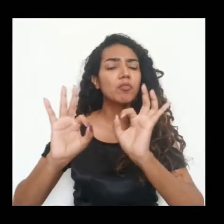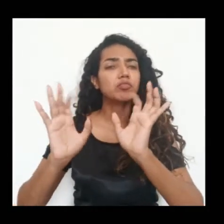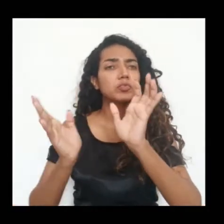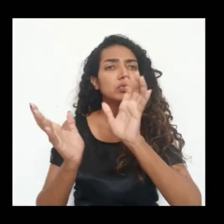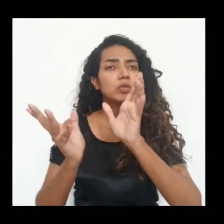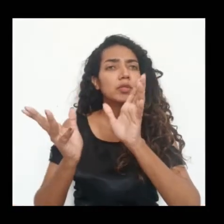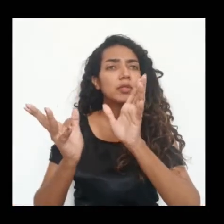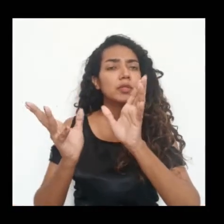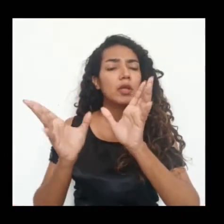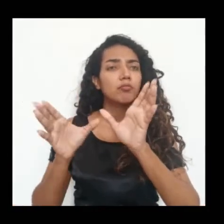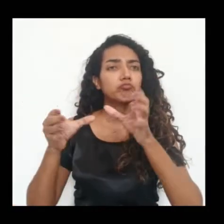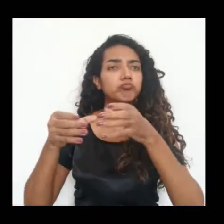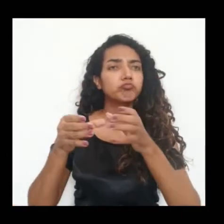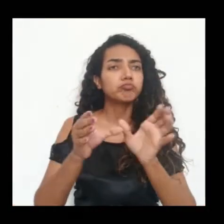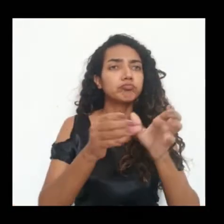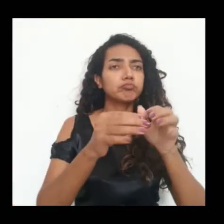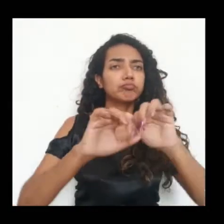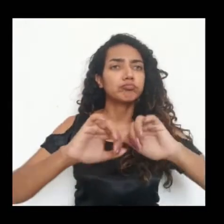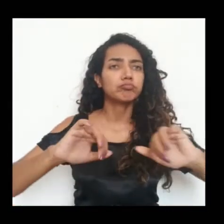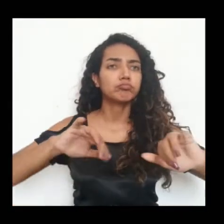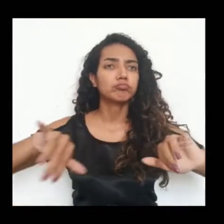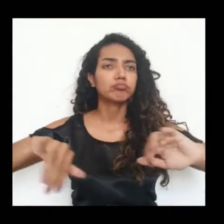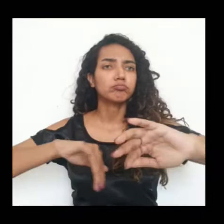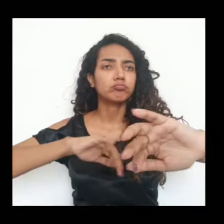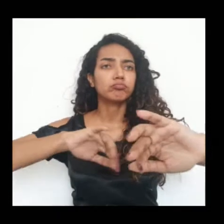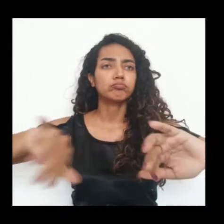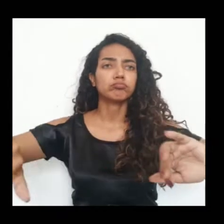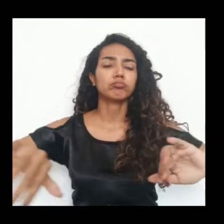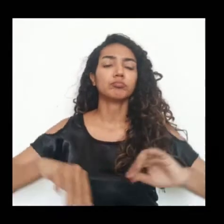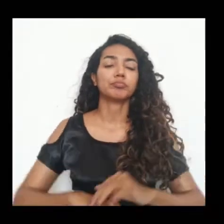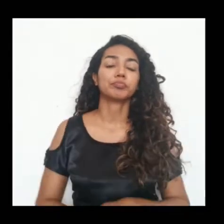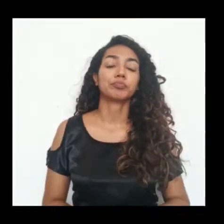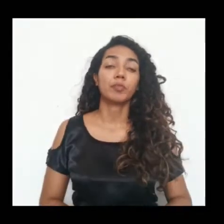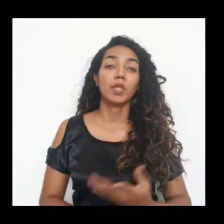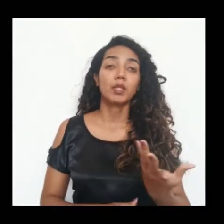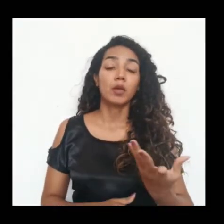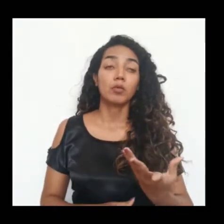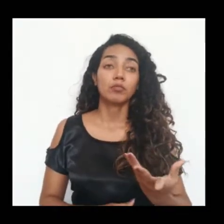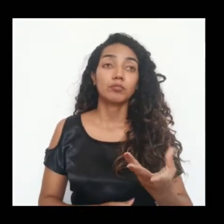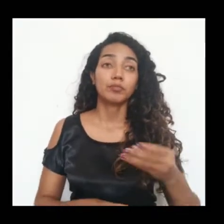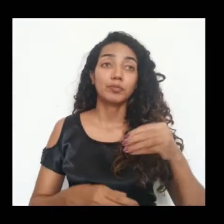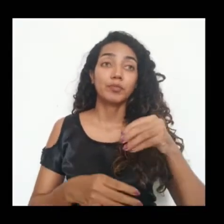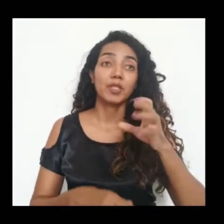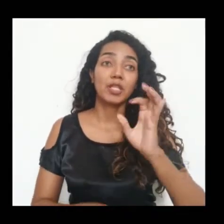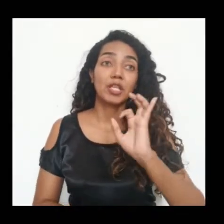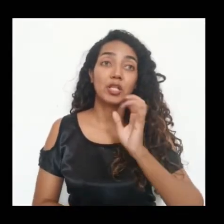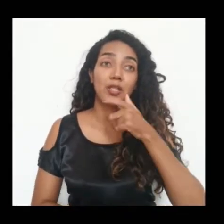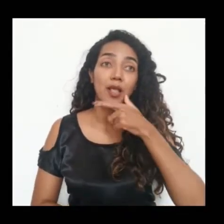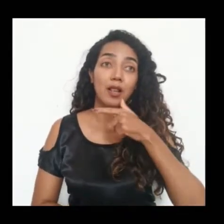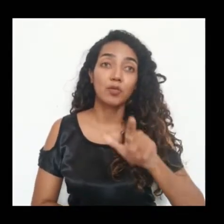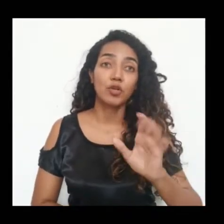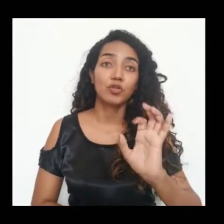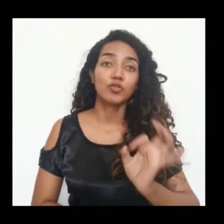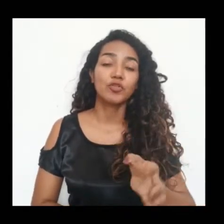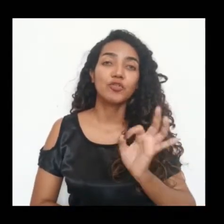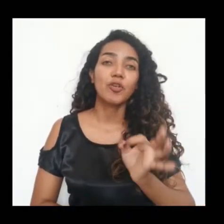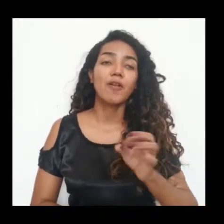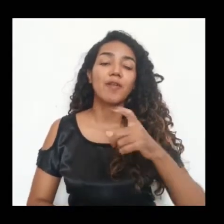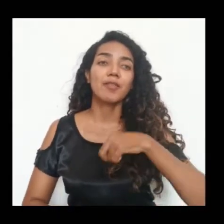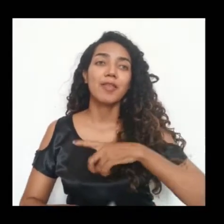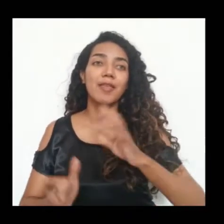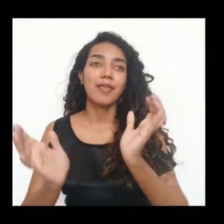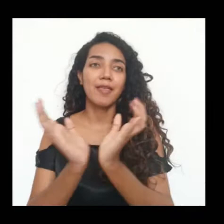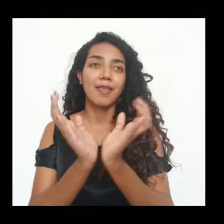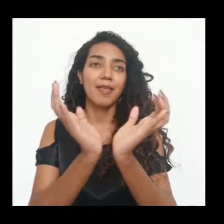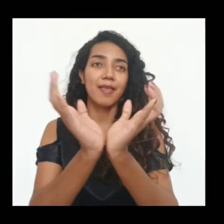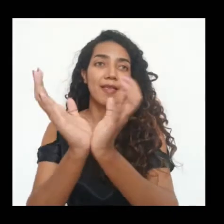nossa aplicação. Basicamente, os módulos que existem em Java são as classes, né, que elas agrupam